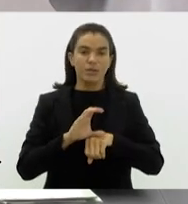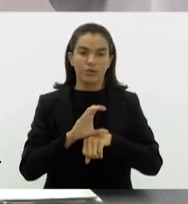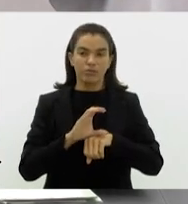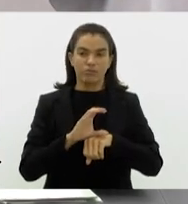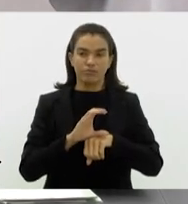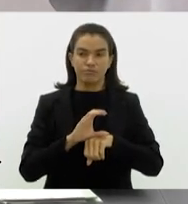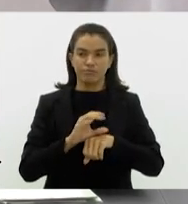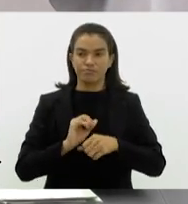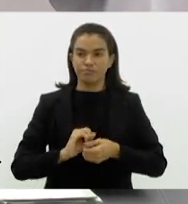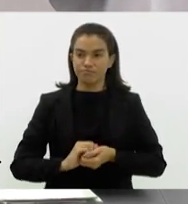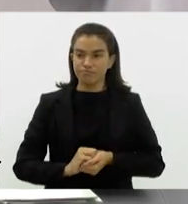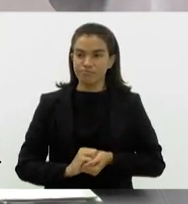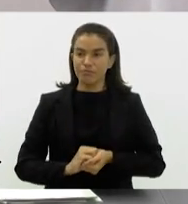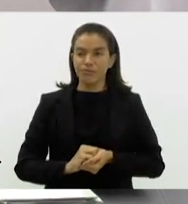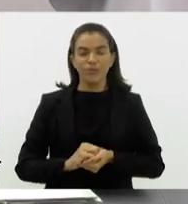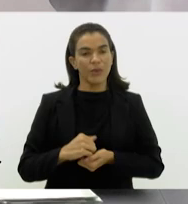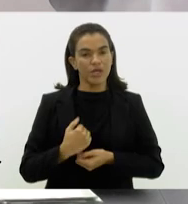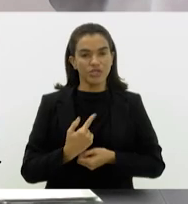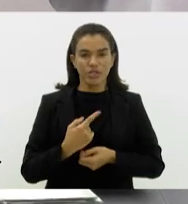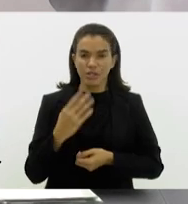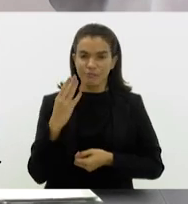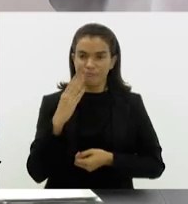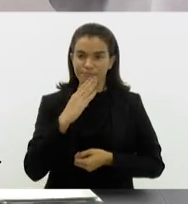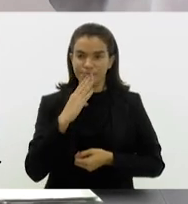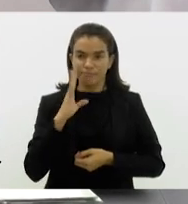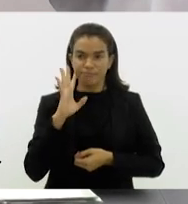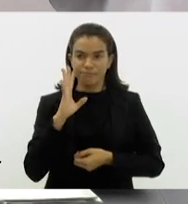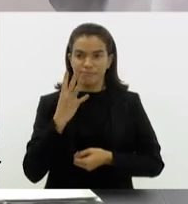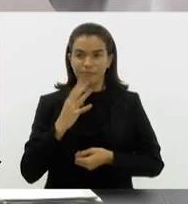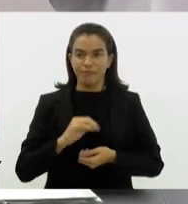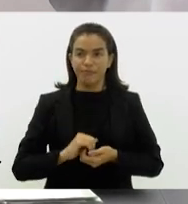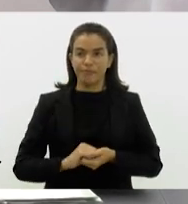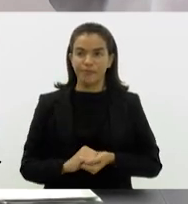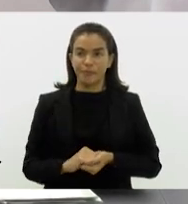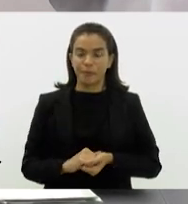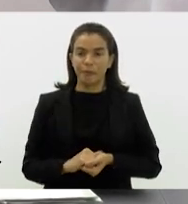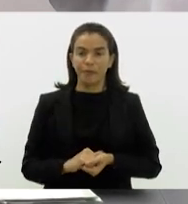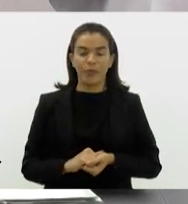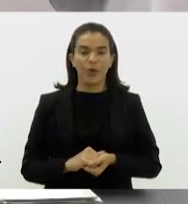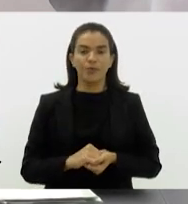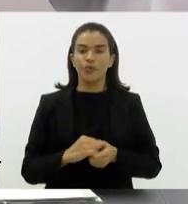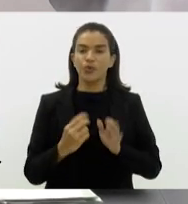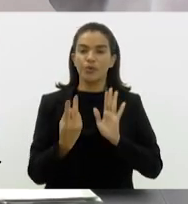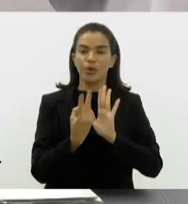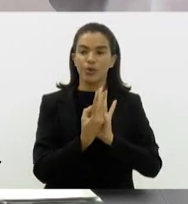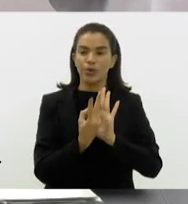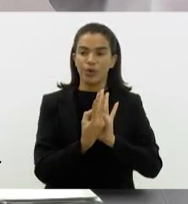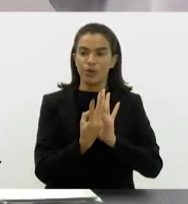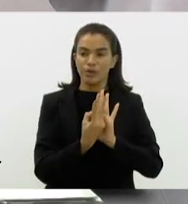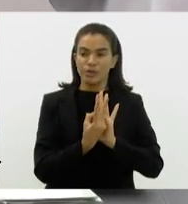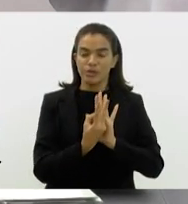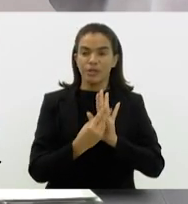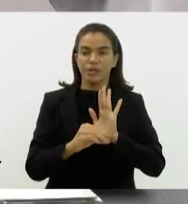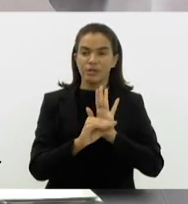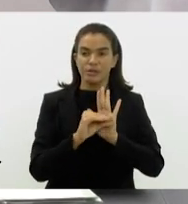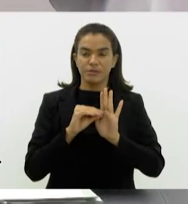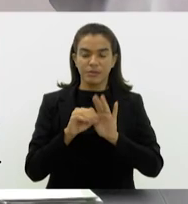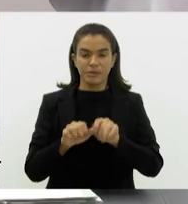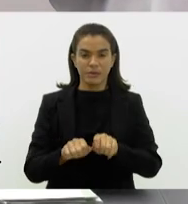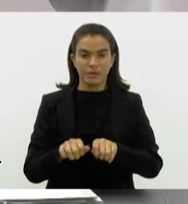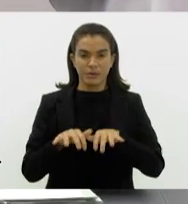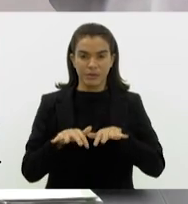alvitre que a gente dê a celeridade necessária. Item número 2, agora já as emendas de